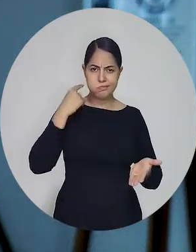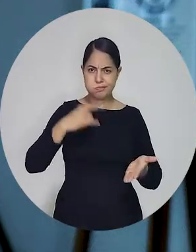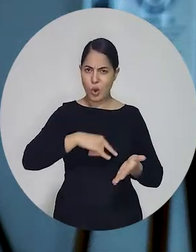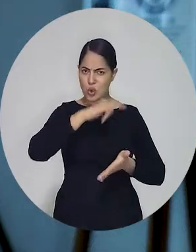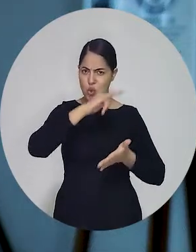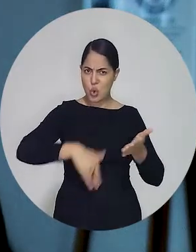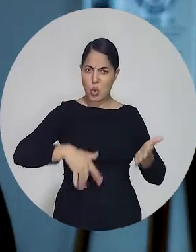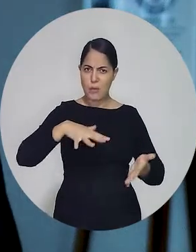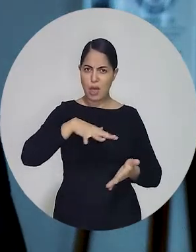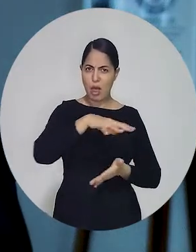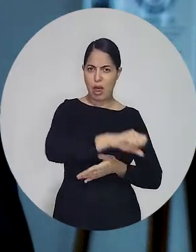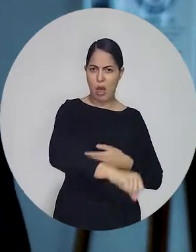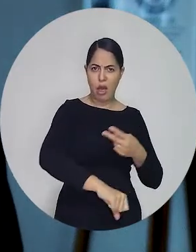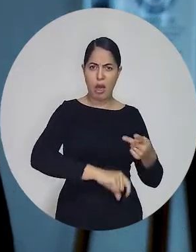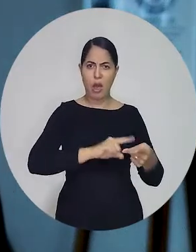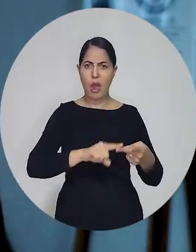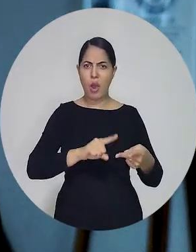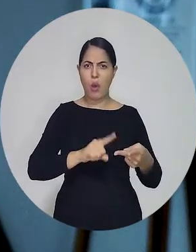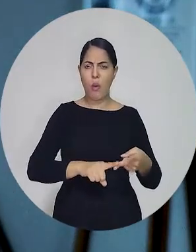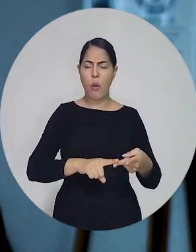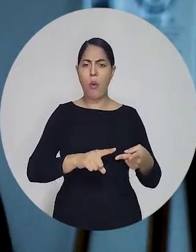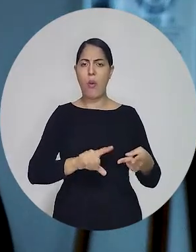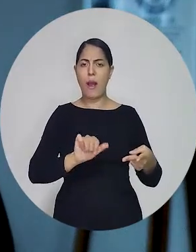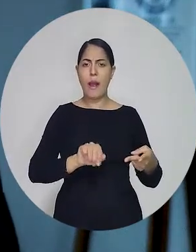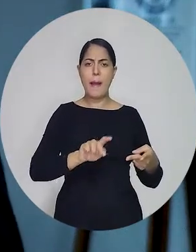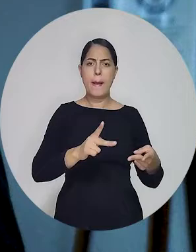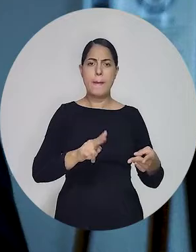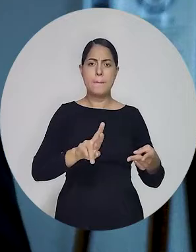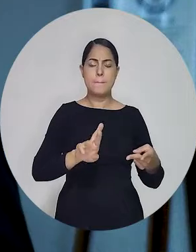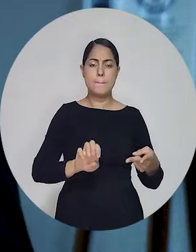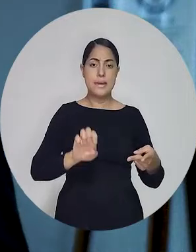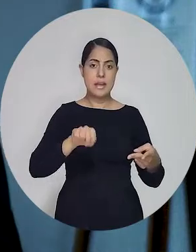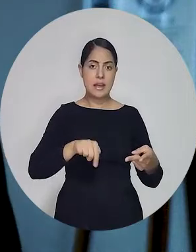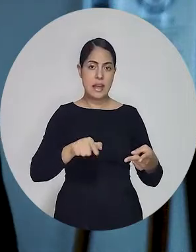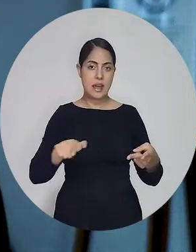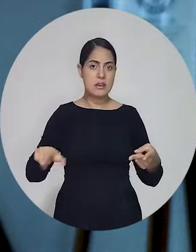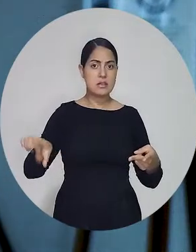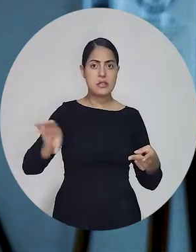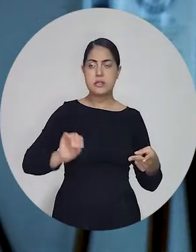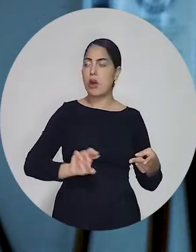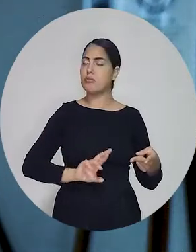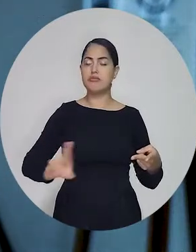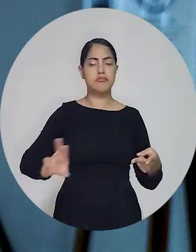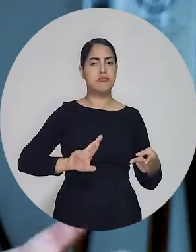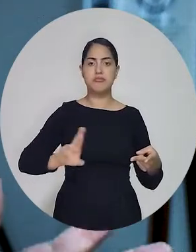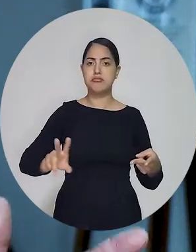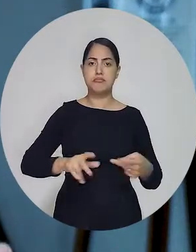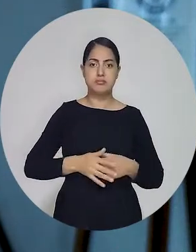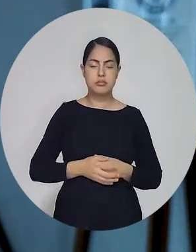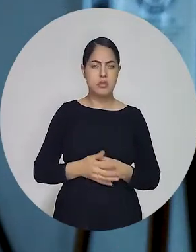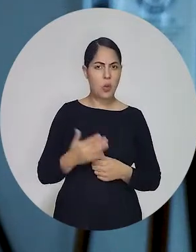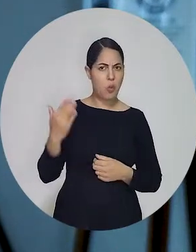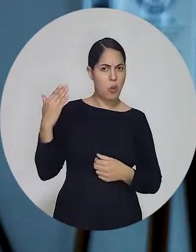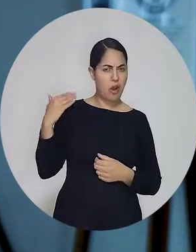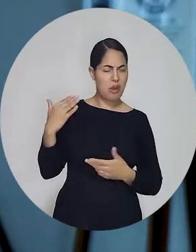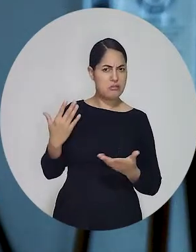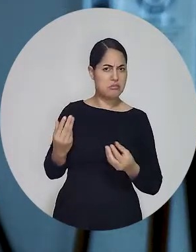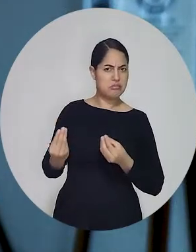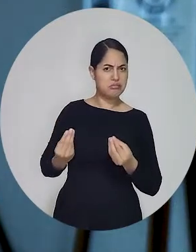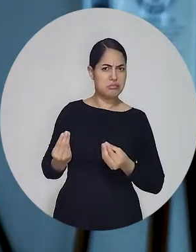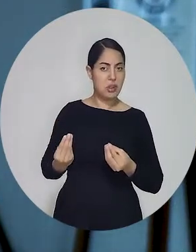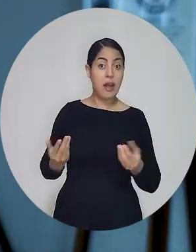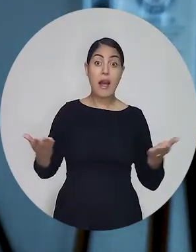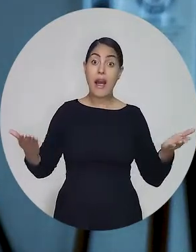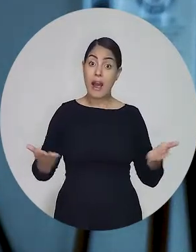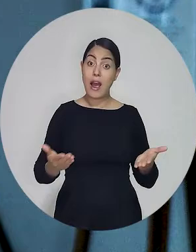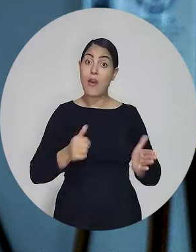forma indiscriminada a apreensão de bens e documentos de um escritório de advocacia por tempo indeterminado, como estava a ocorrer